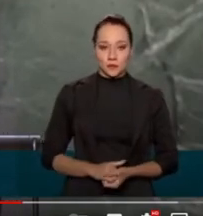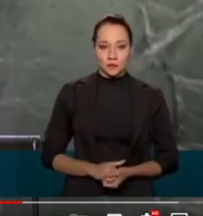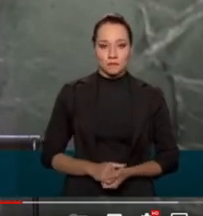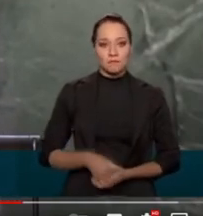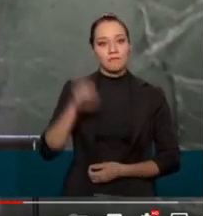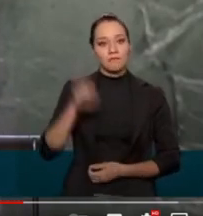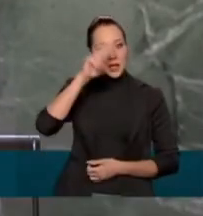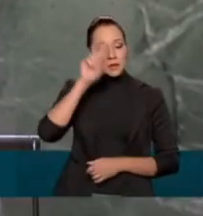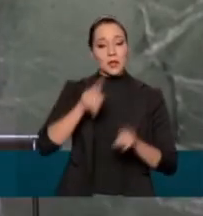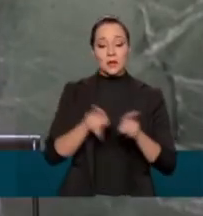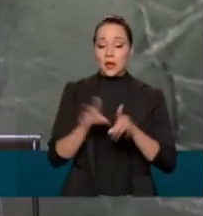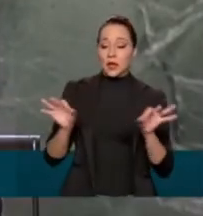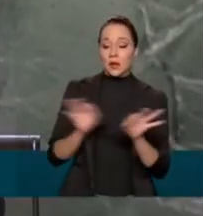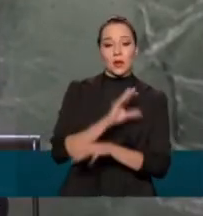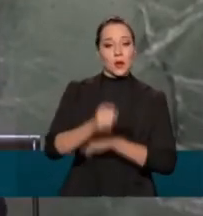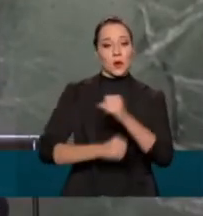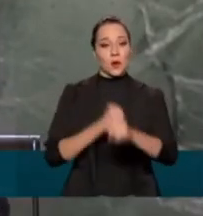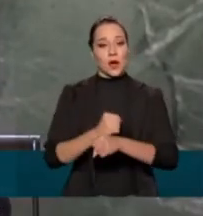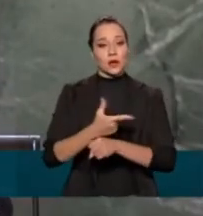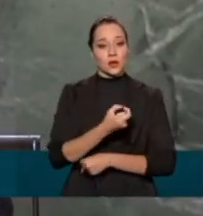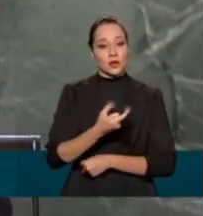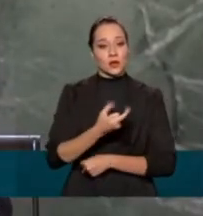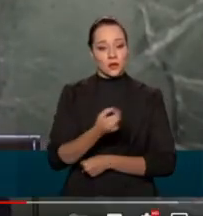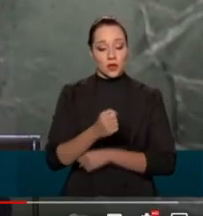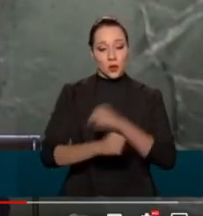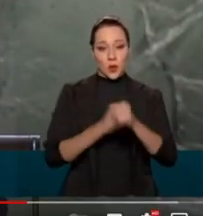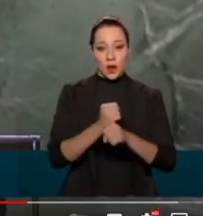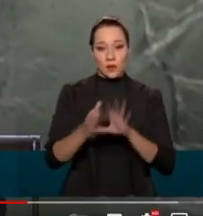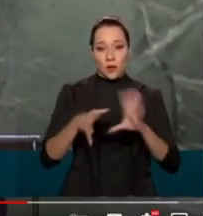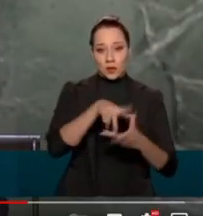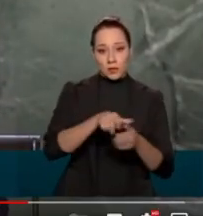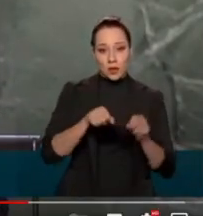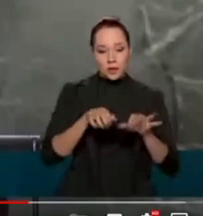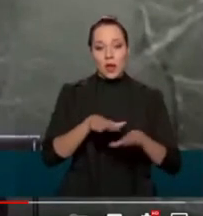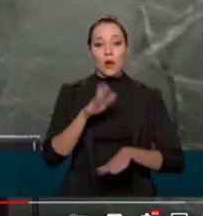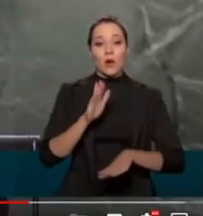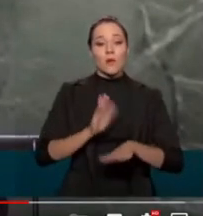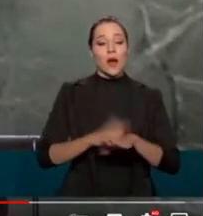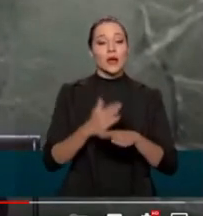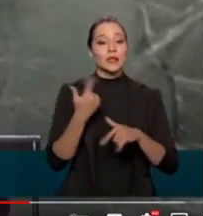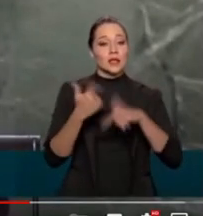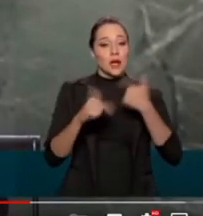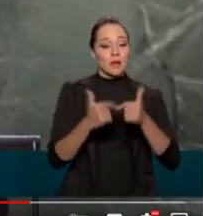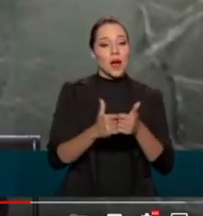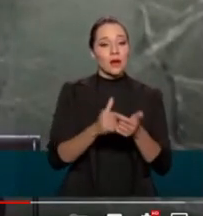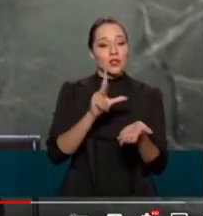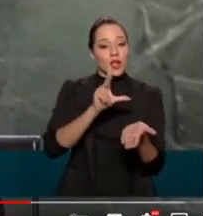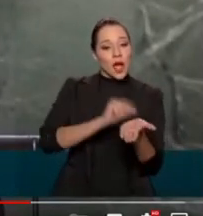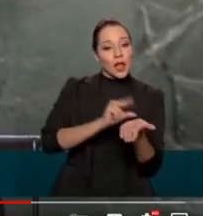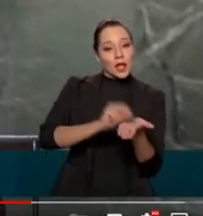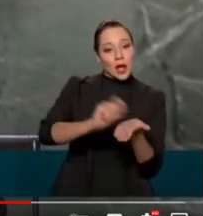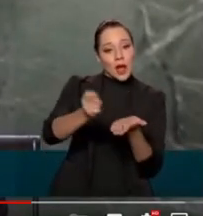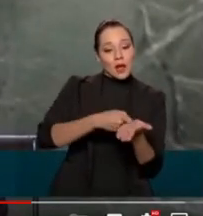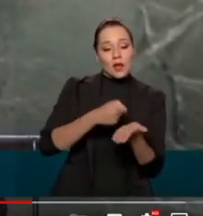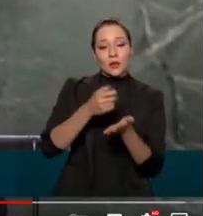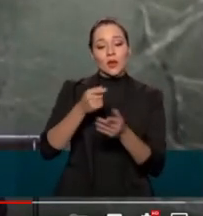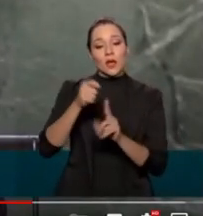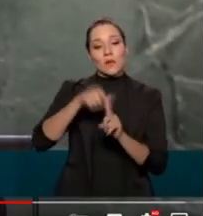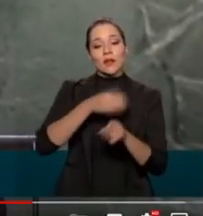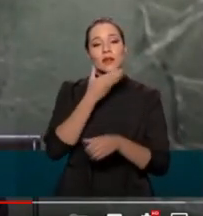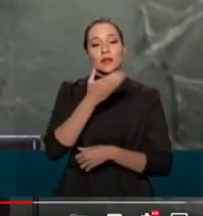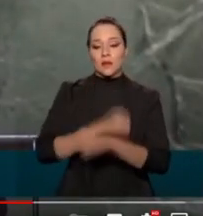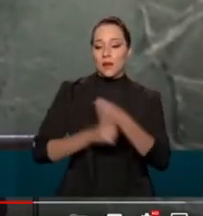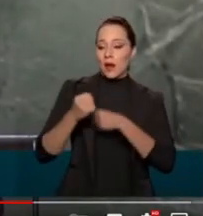Eu lembro que terminamos ev20 anda academia o mais empregos formais que em dezembro 2009